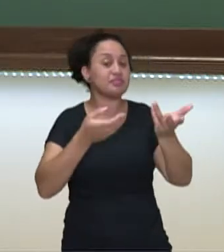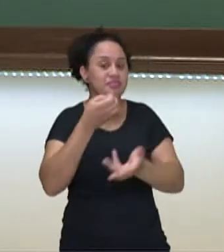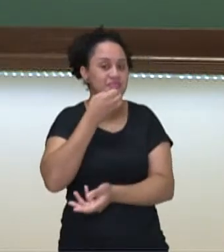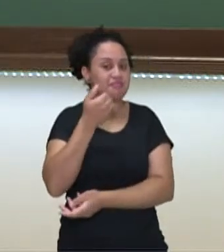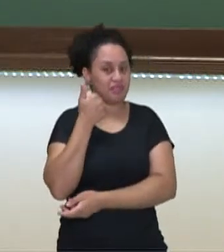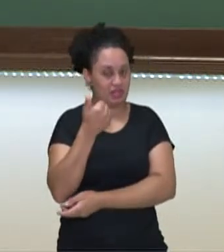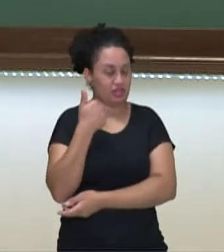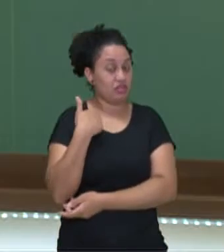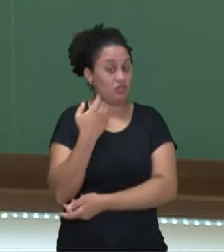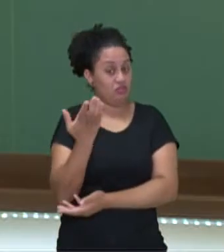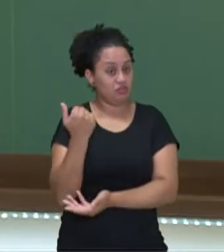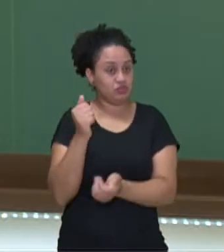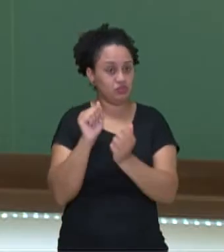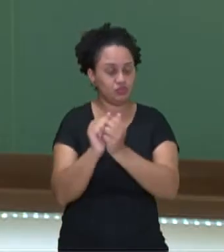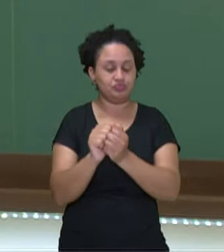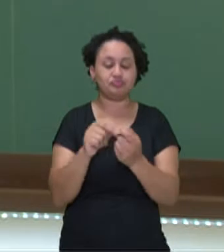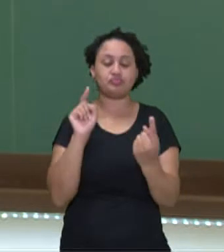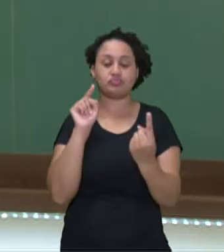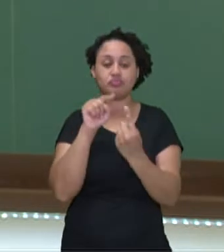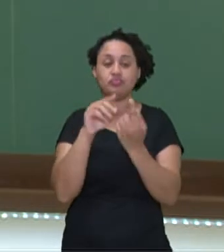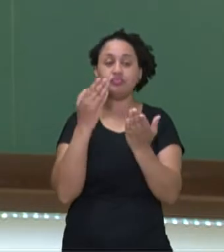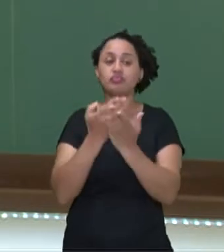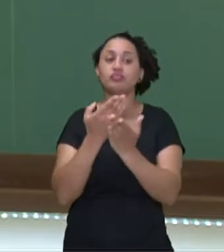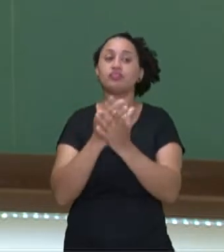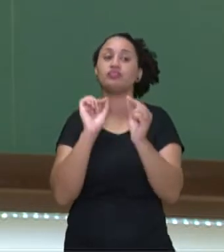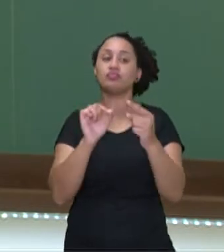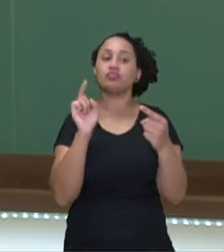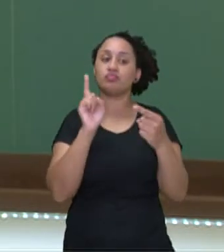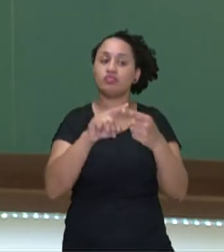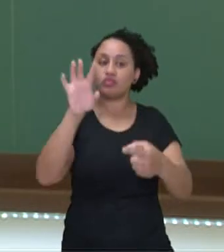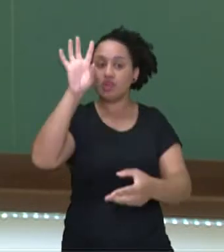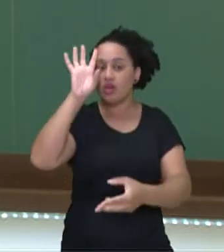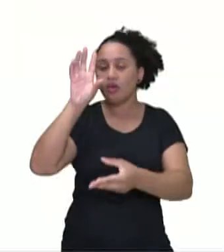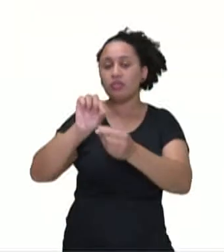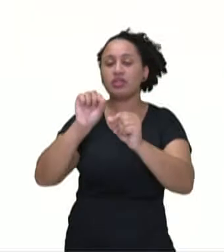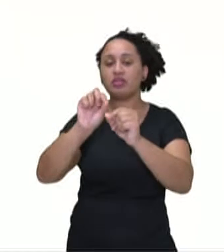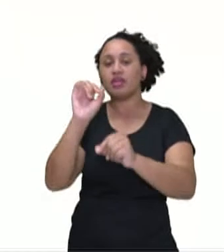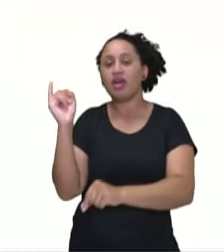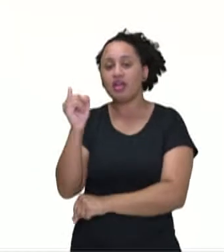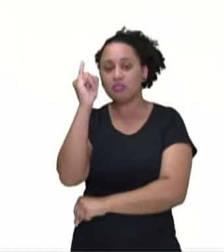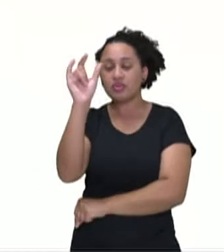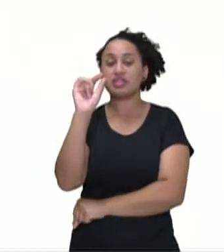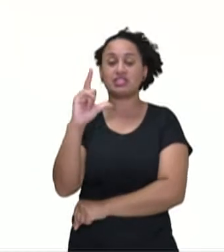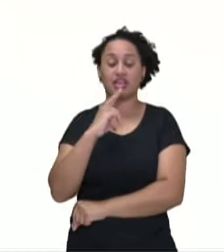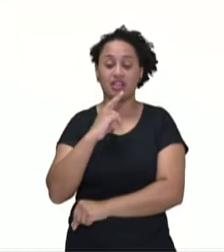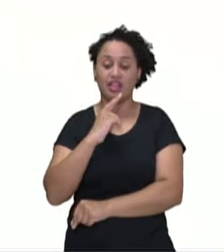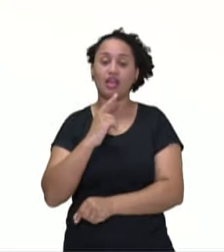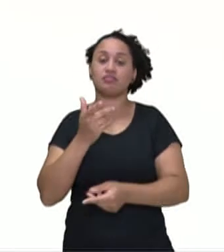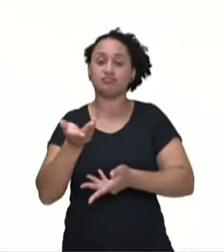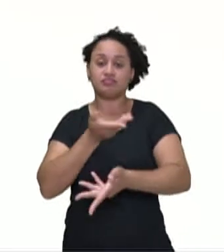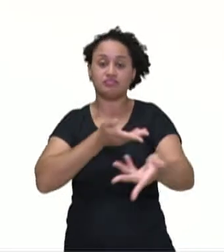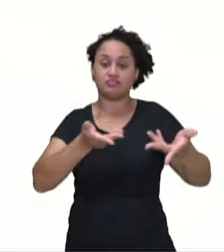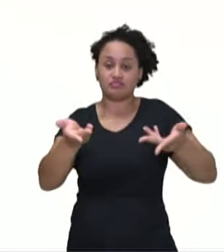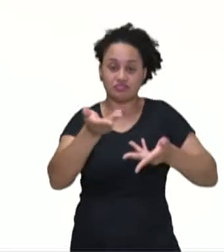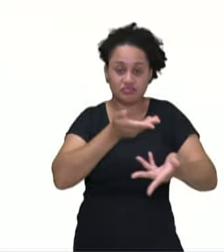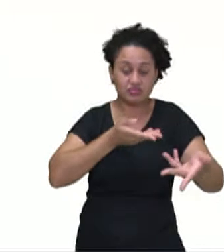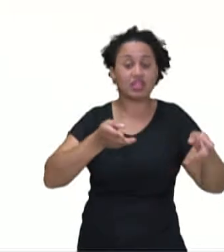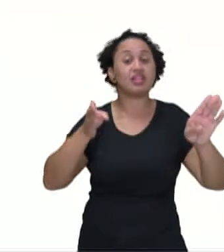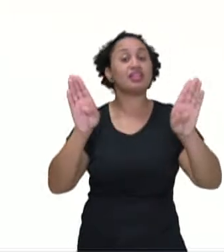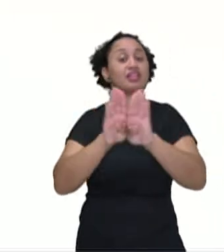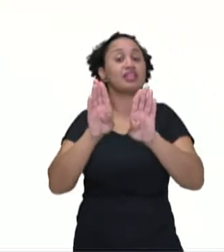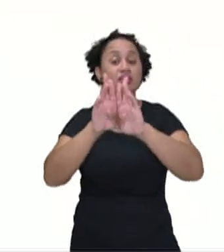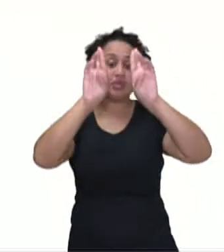comigo, então. Os objetivos da aula de hoje são entender a importância da sociabilidade e do